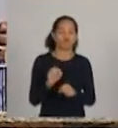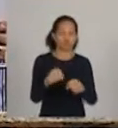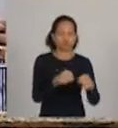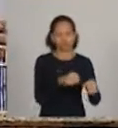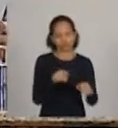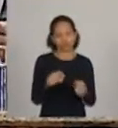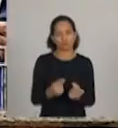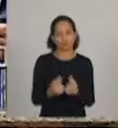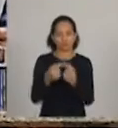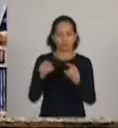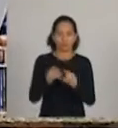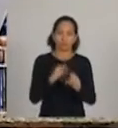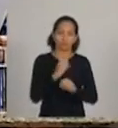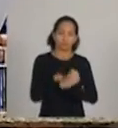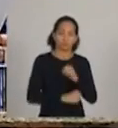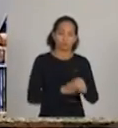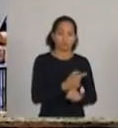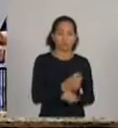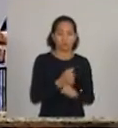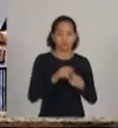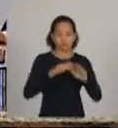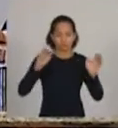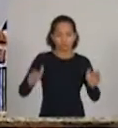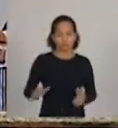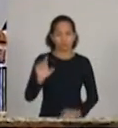resolução 011-2021 da mesa diretora.